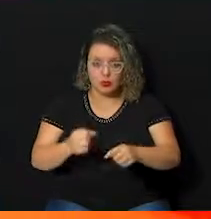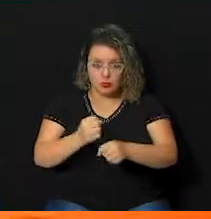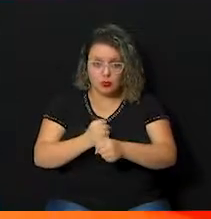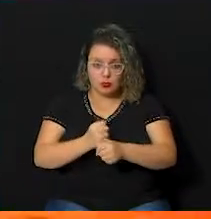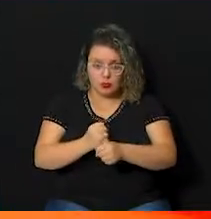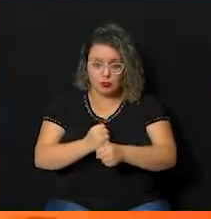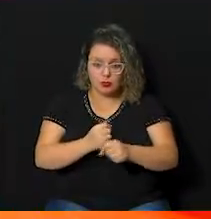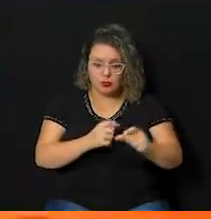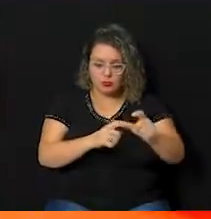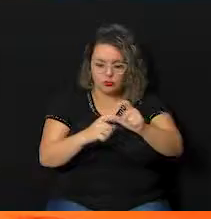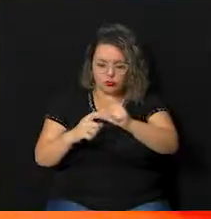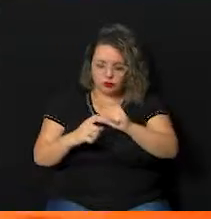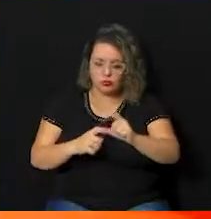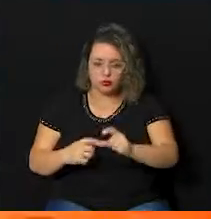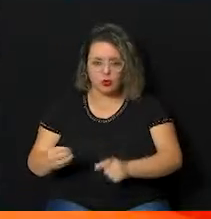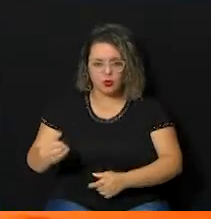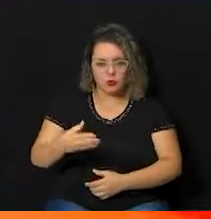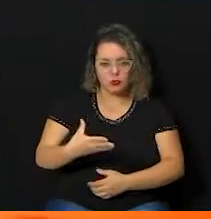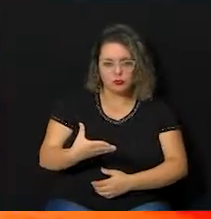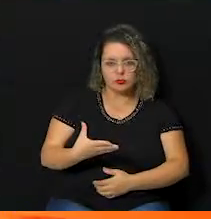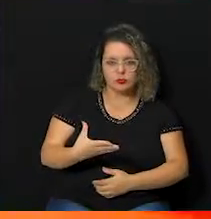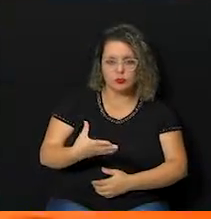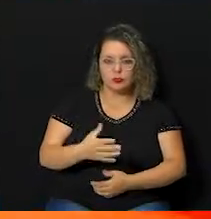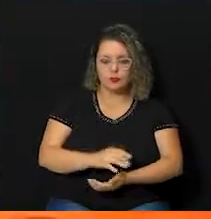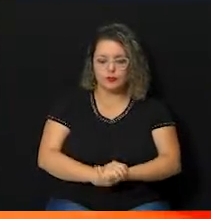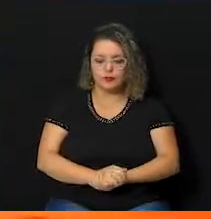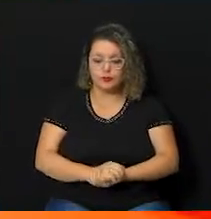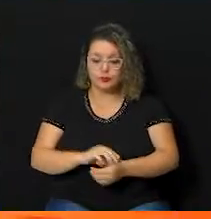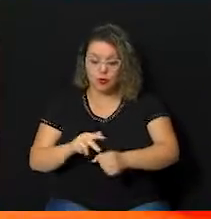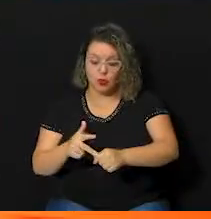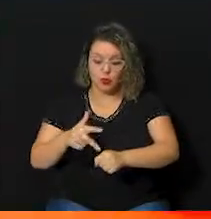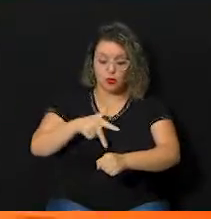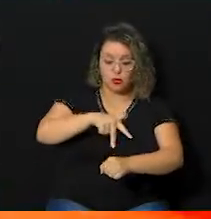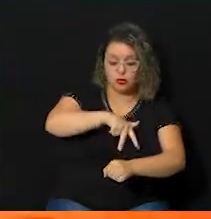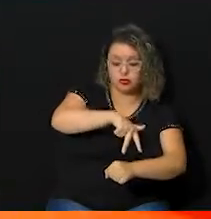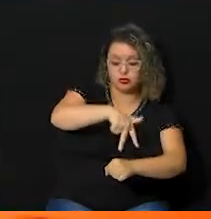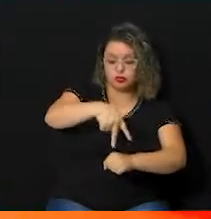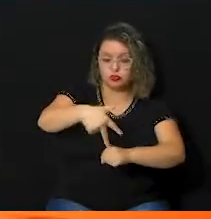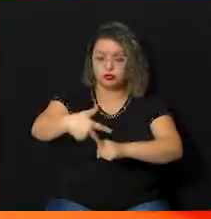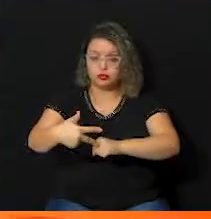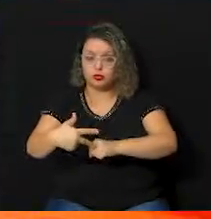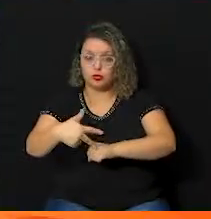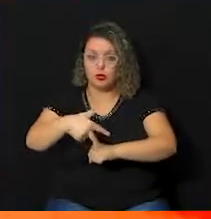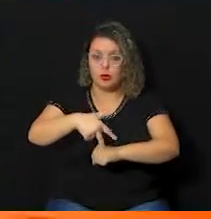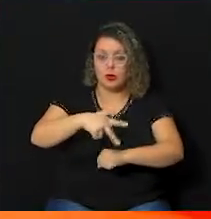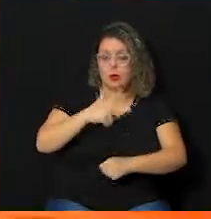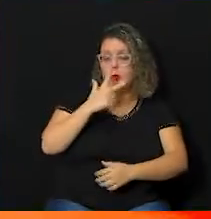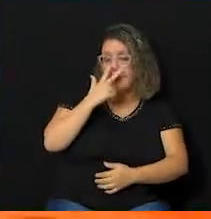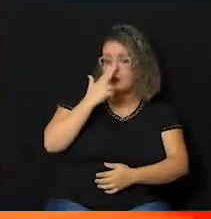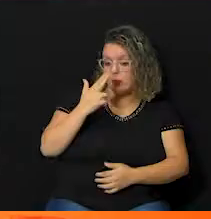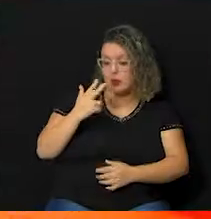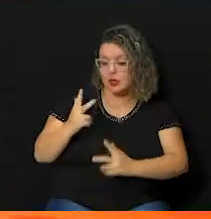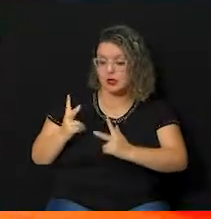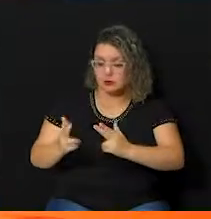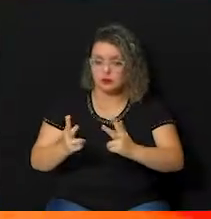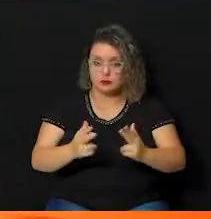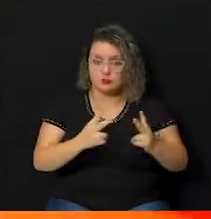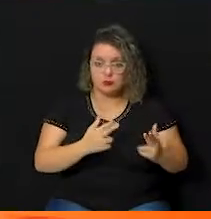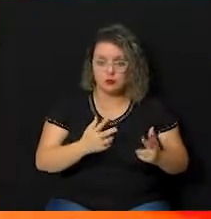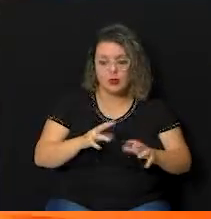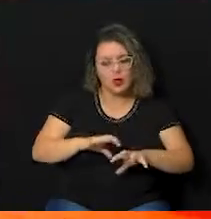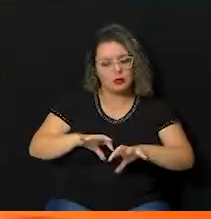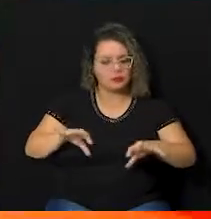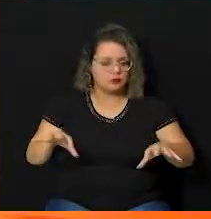que se chama Nova, e apesar de tanto Entre Espaço como Nova serem histórias fechadas, elas se